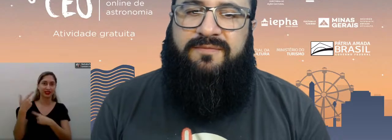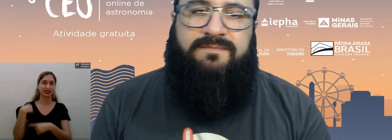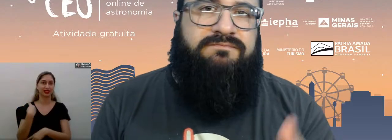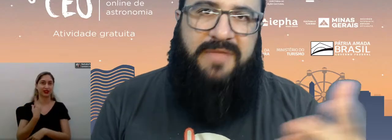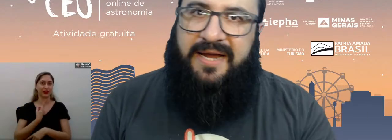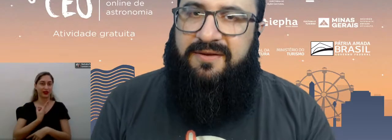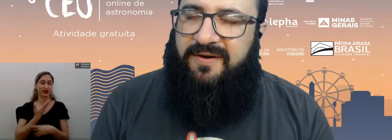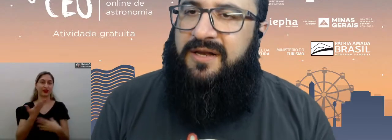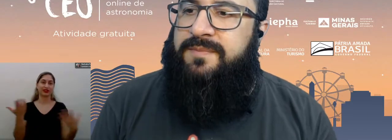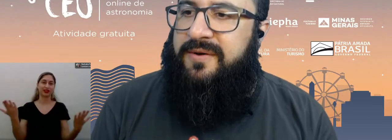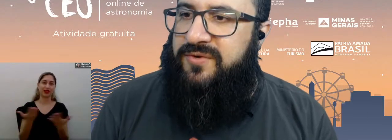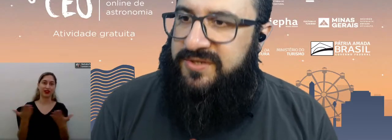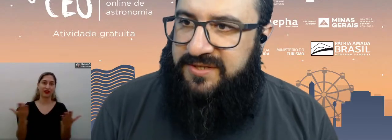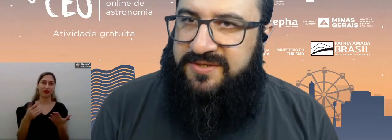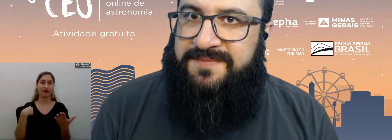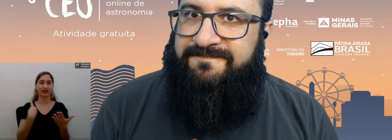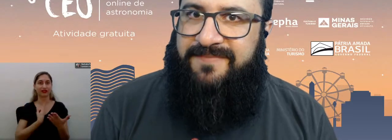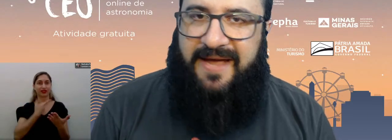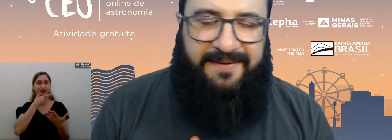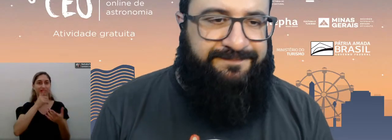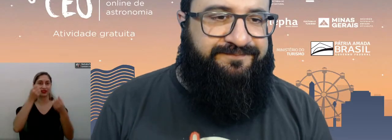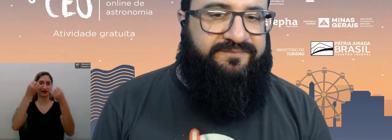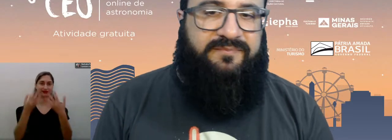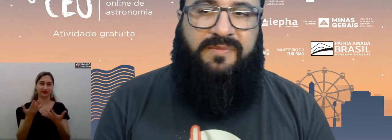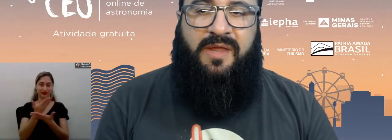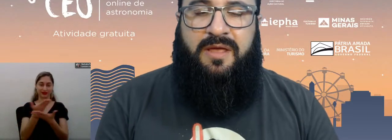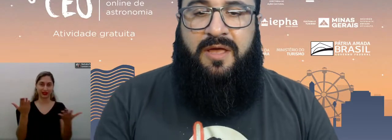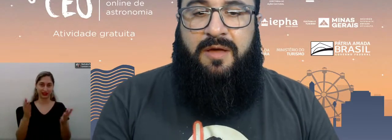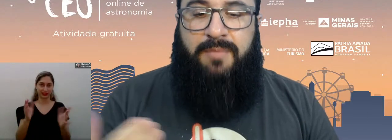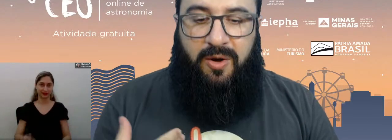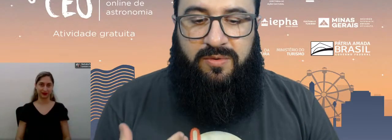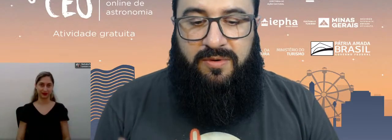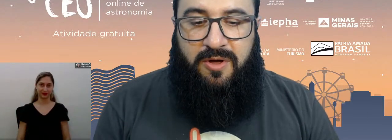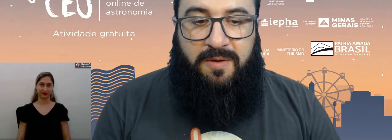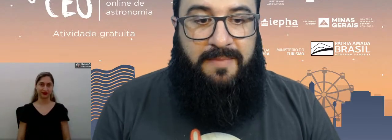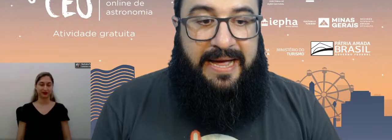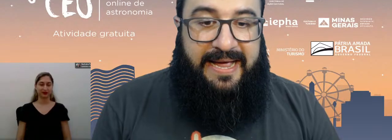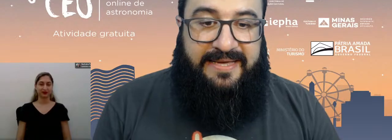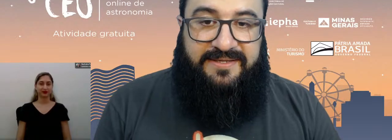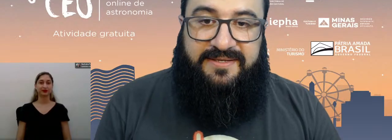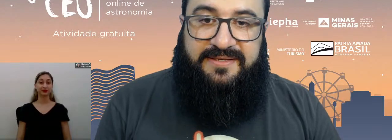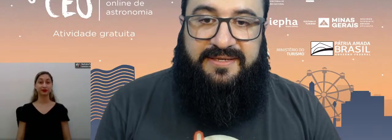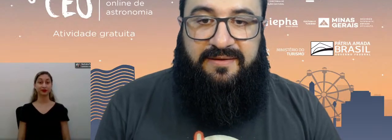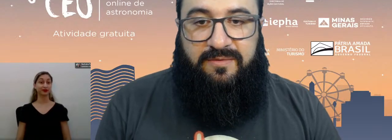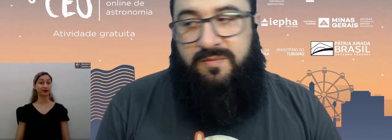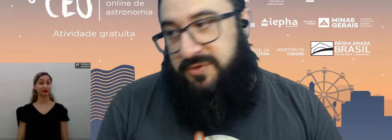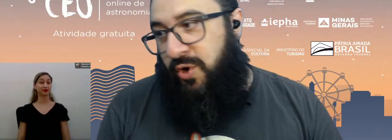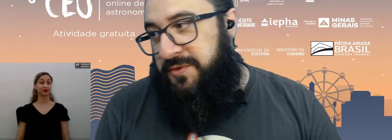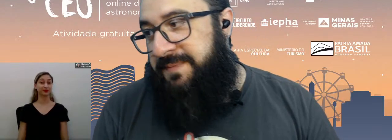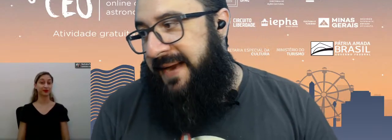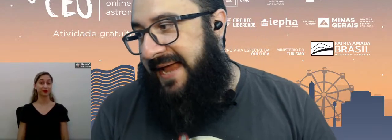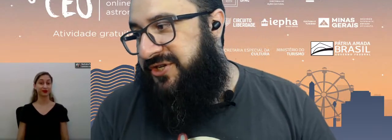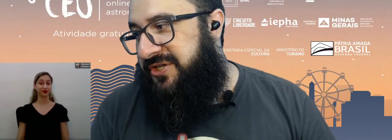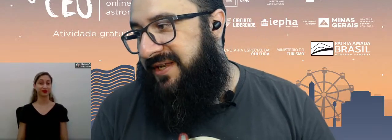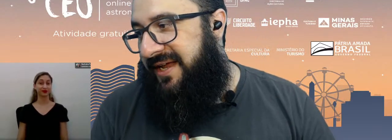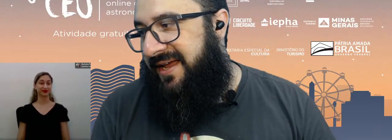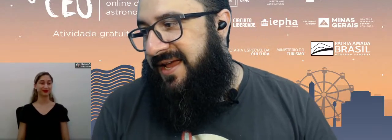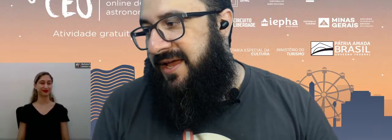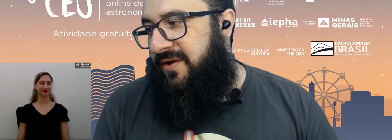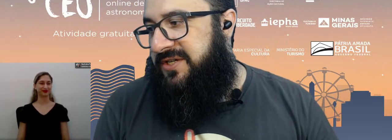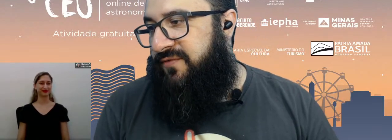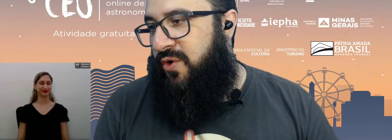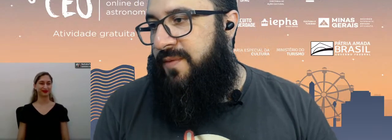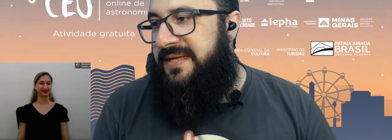Um dia tá aqui falando para vocês tá bom mas como de